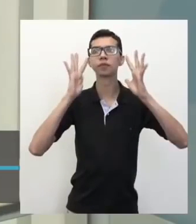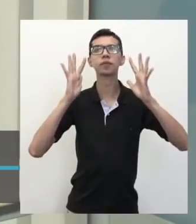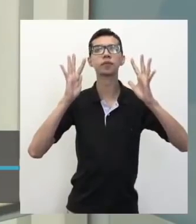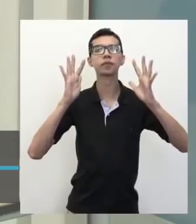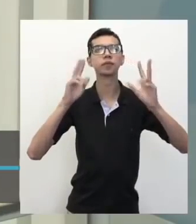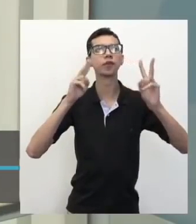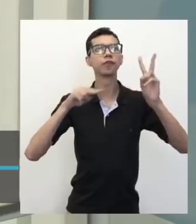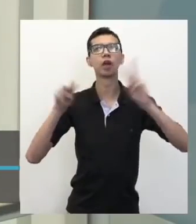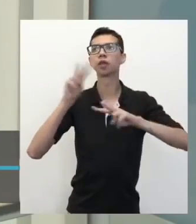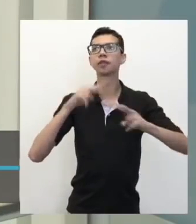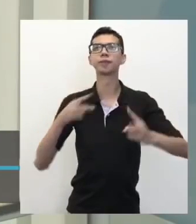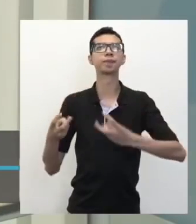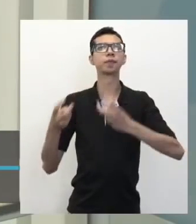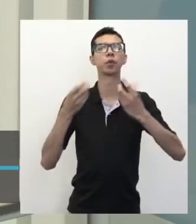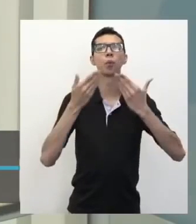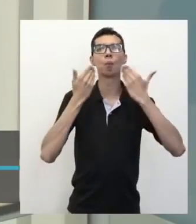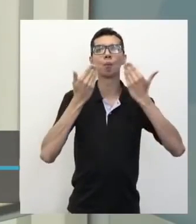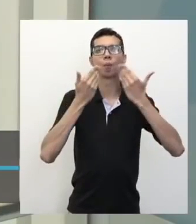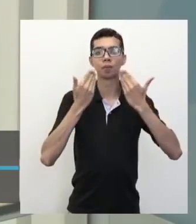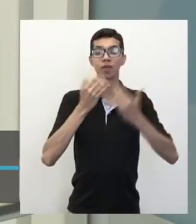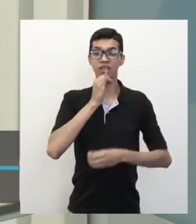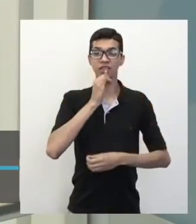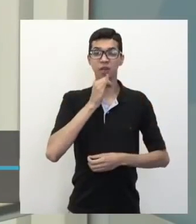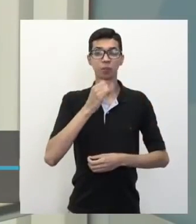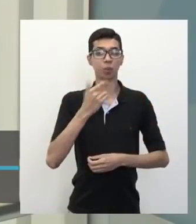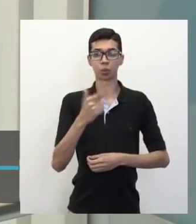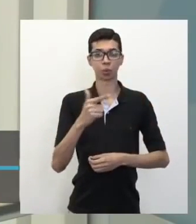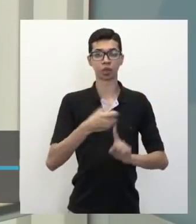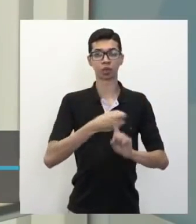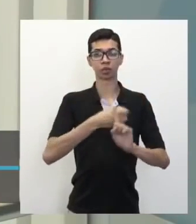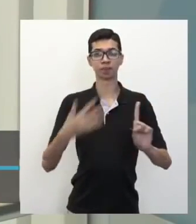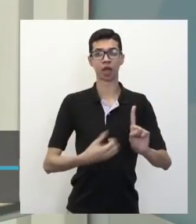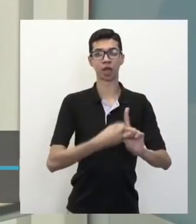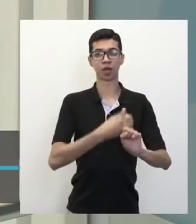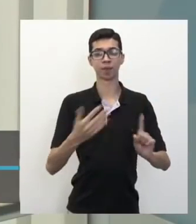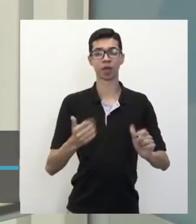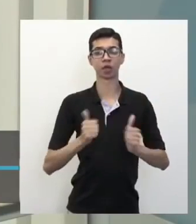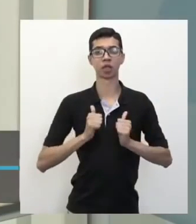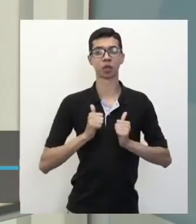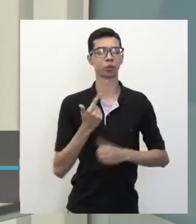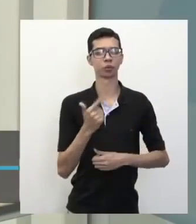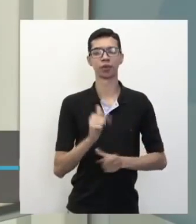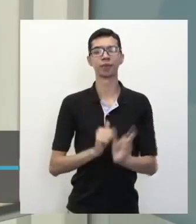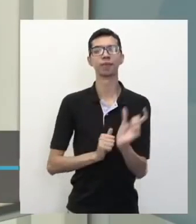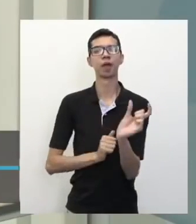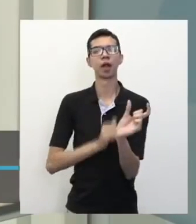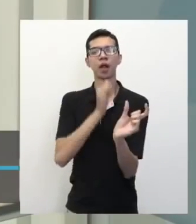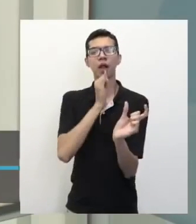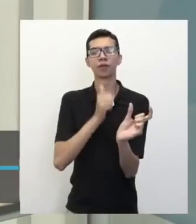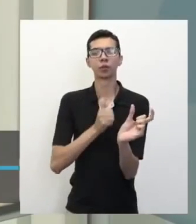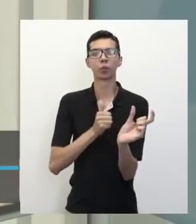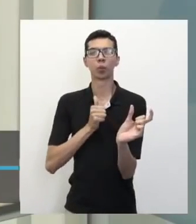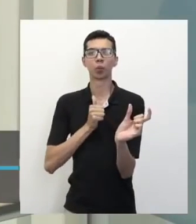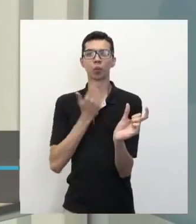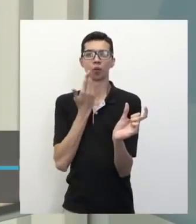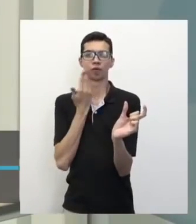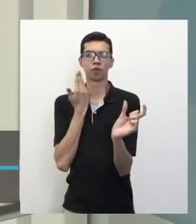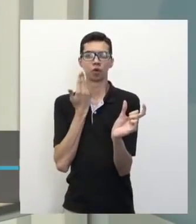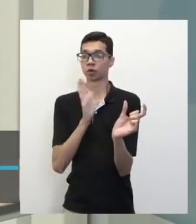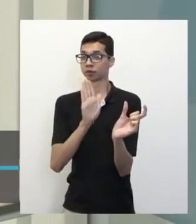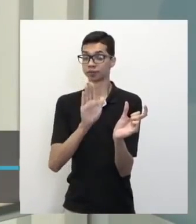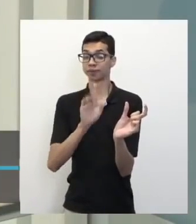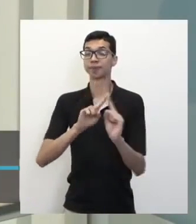não existe discurso neutro. Muito a bem. palavra é neutra e a partir do momento que ela está dentro de um